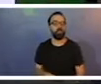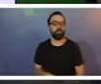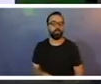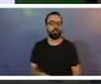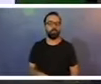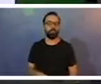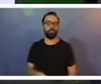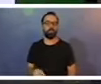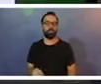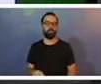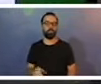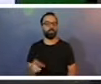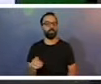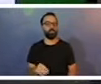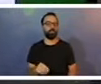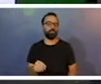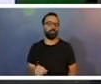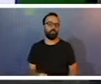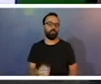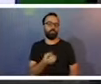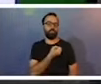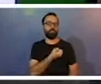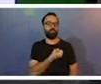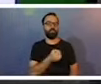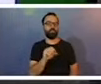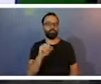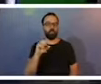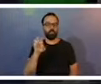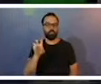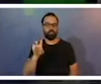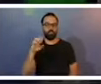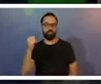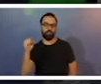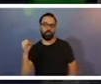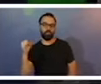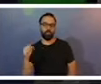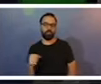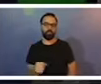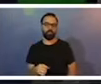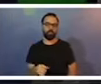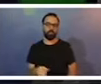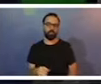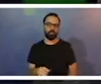vou procurar o produto 58. Então, vamos lá.